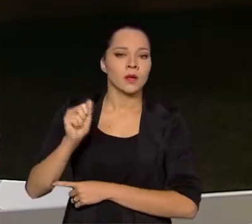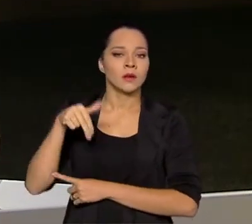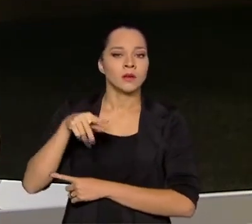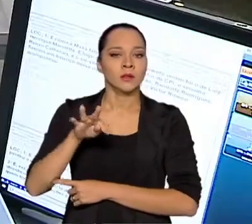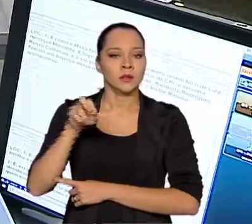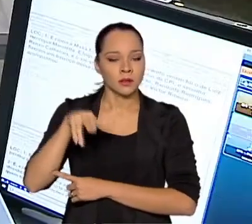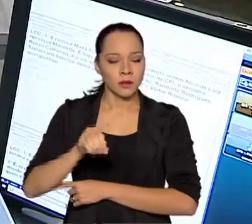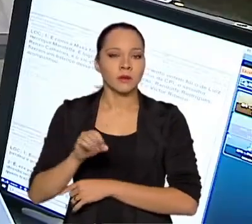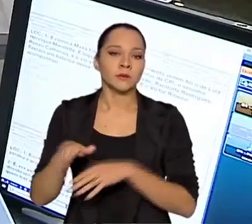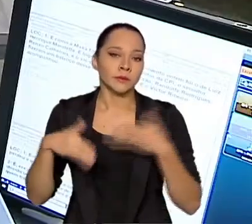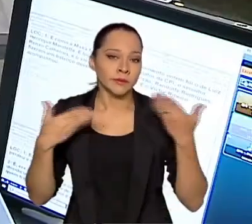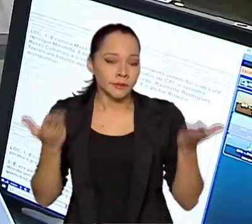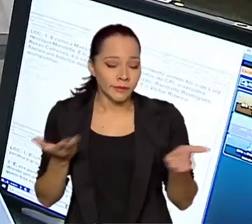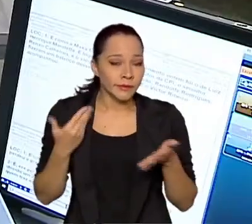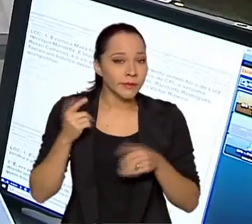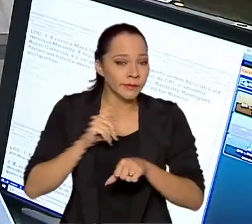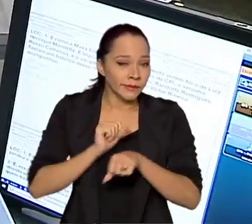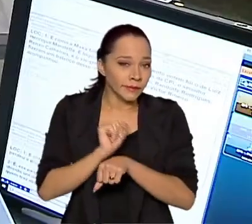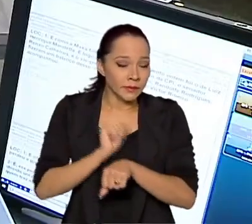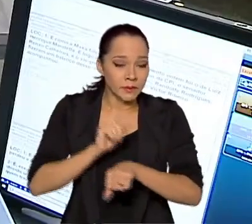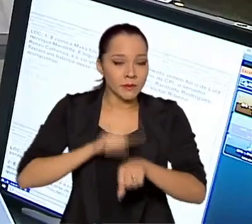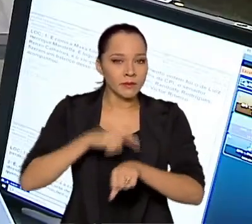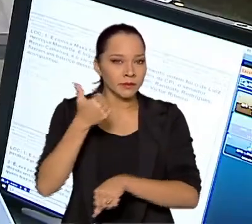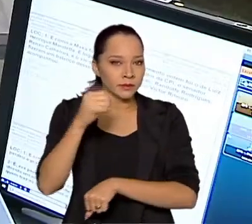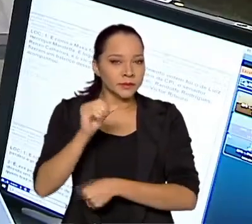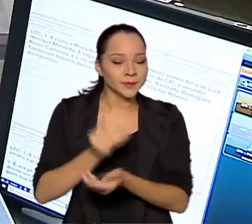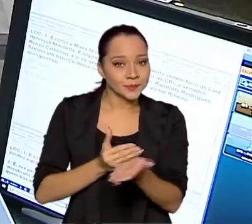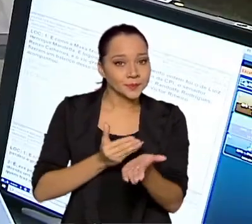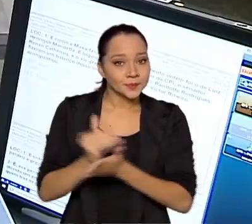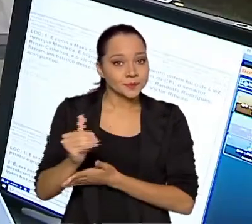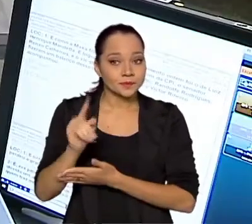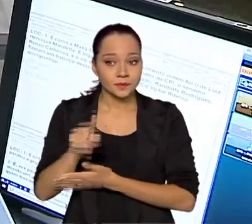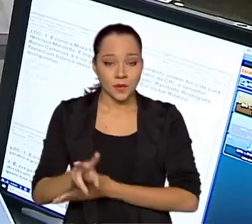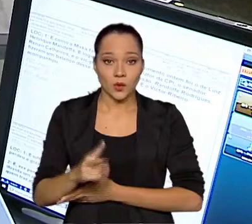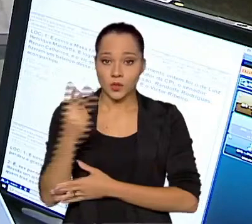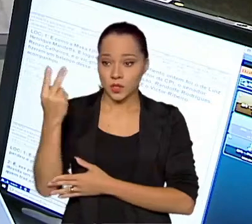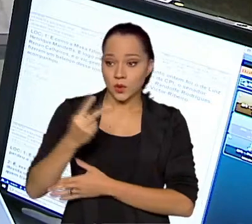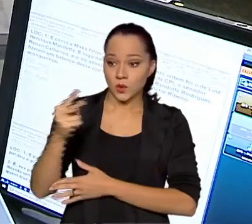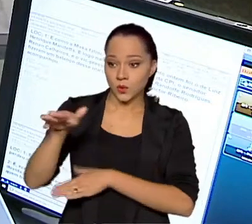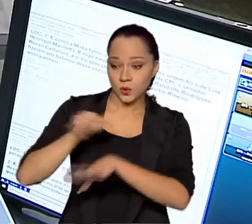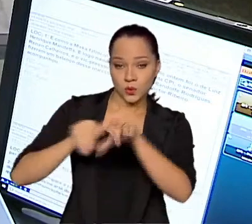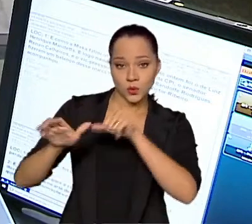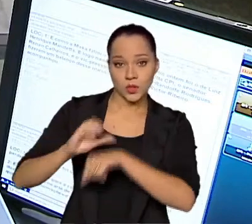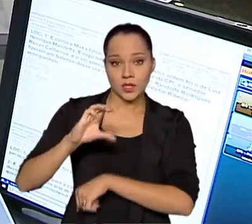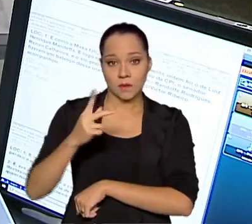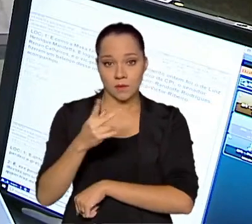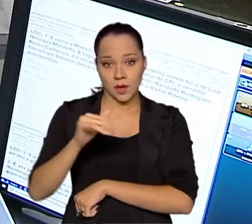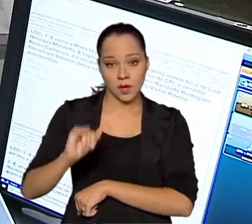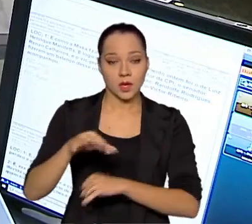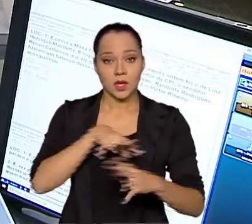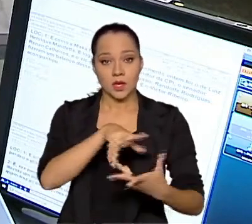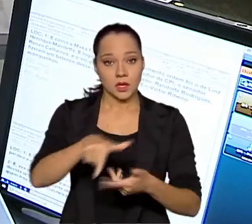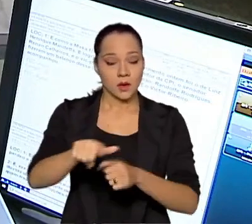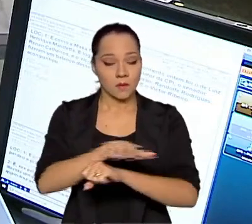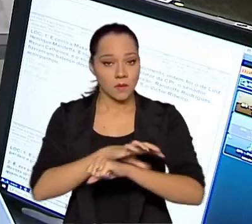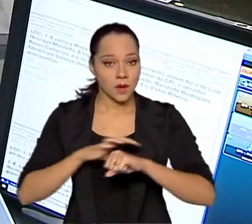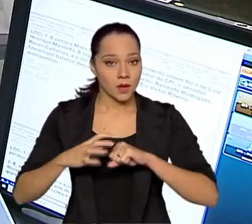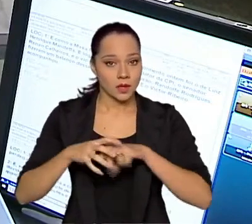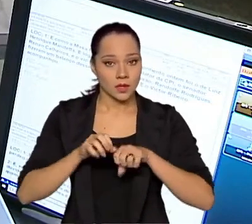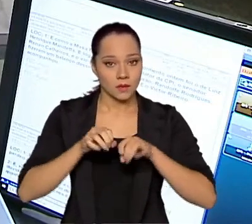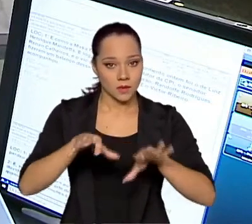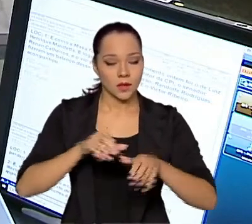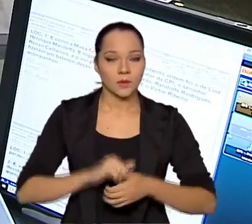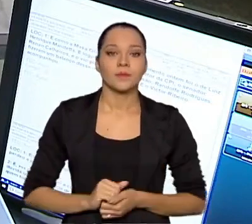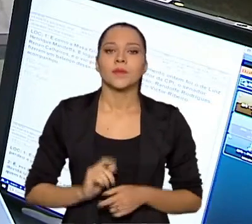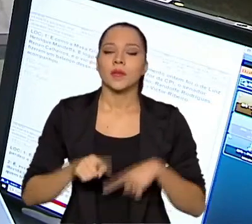Torres. Então é isso, daqui a pouco, às 10 horas, a gente começa a ouvir o segundo convocado, né, da CPI da pandemia, Nelson Teich,